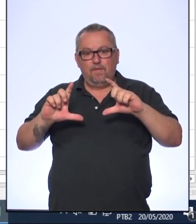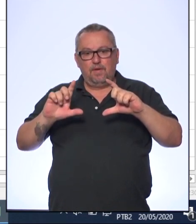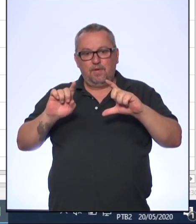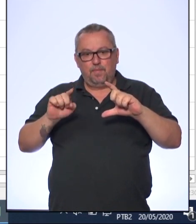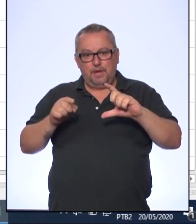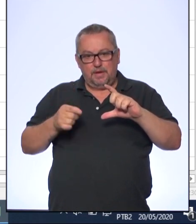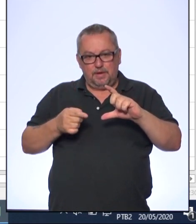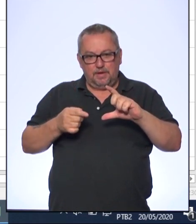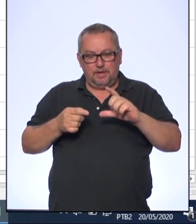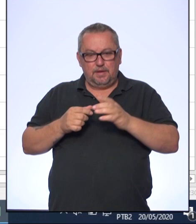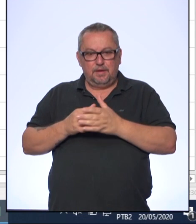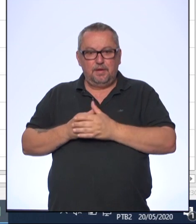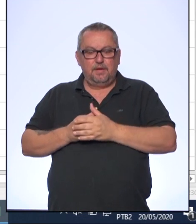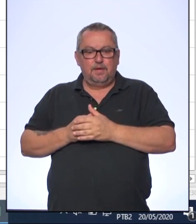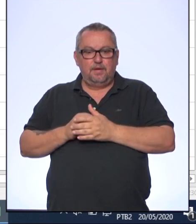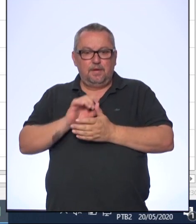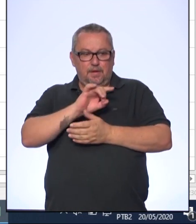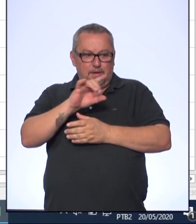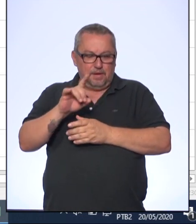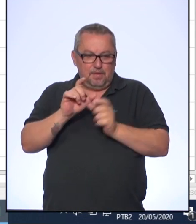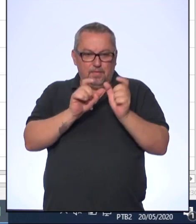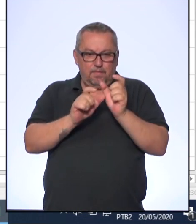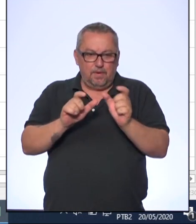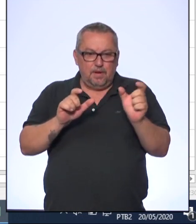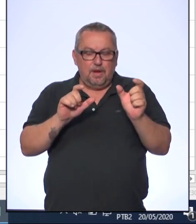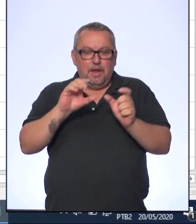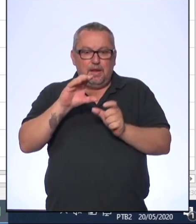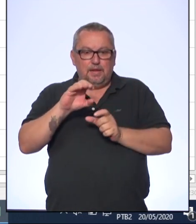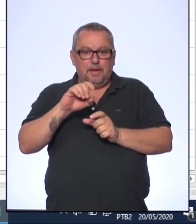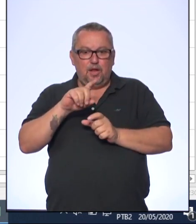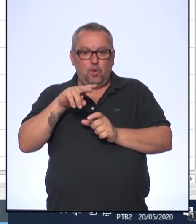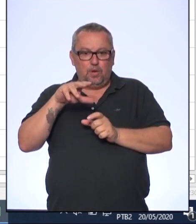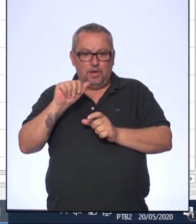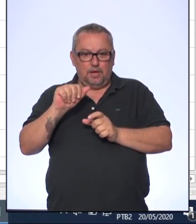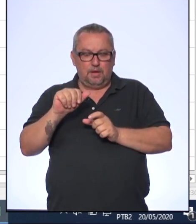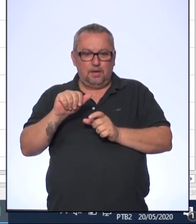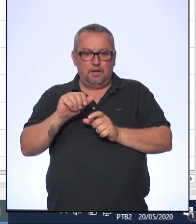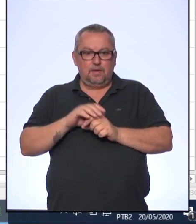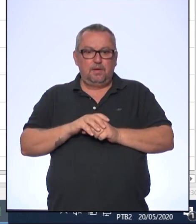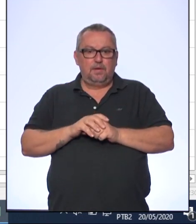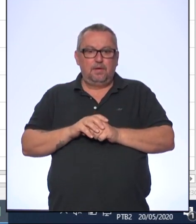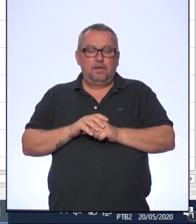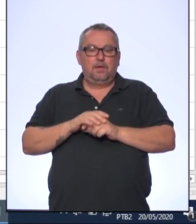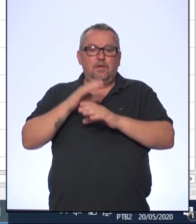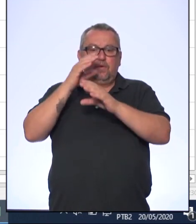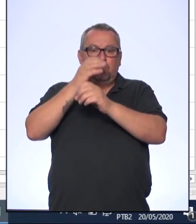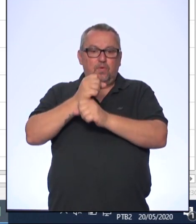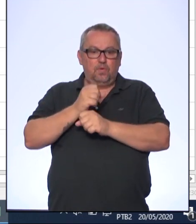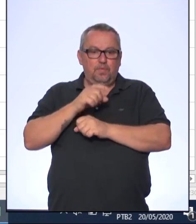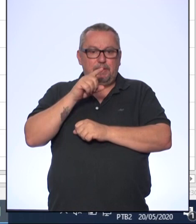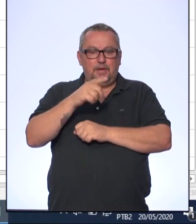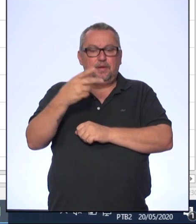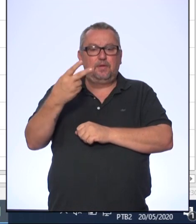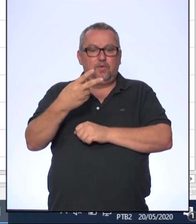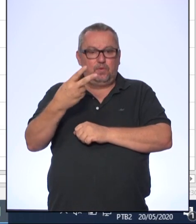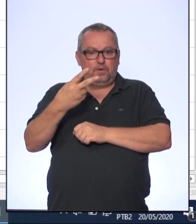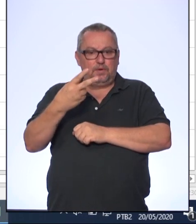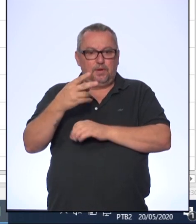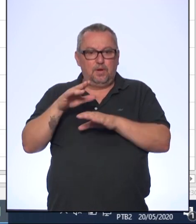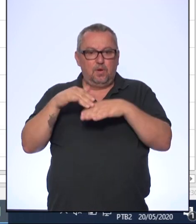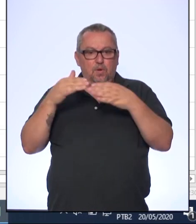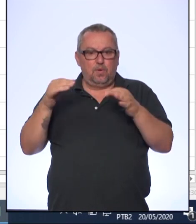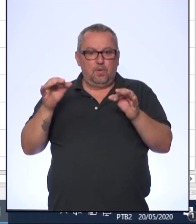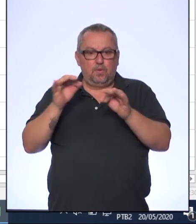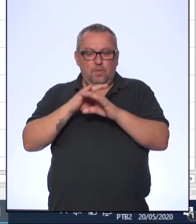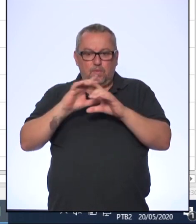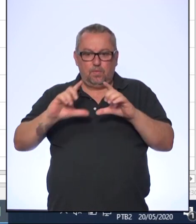né, que a gente chama, cada espacinho desse é uma célula. Então a gente soma esses dois. Quando eu